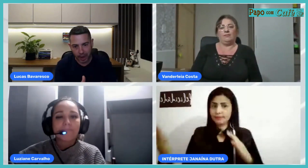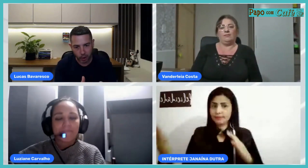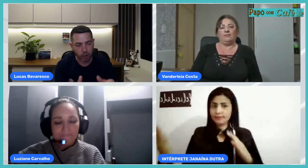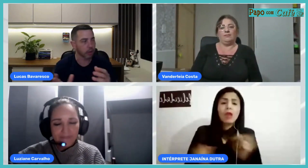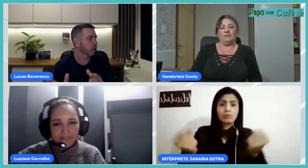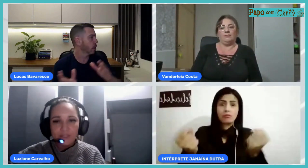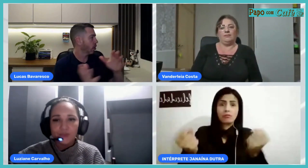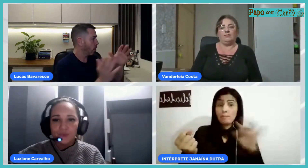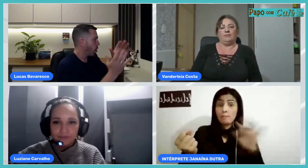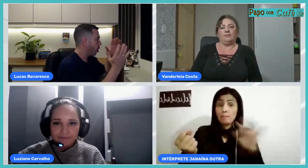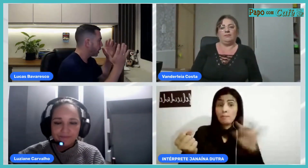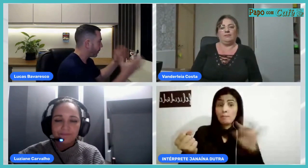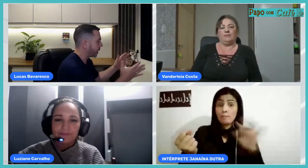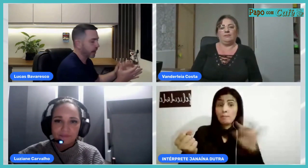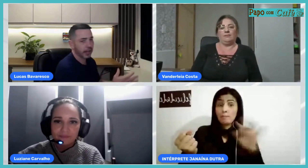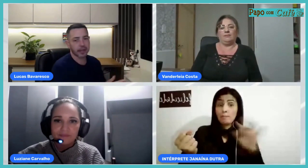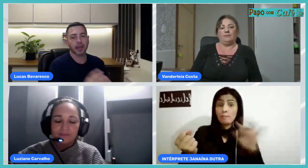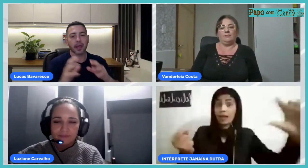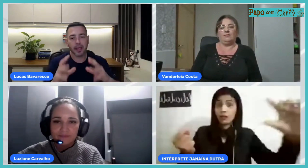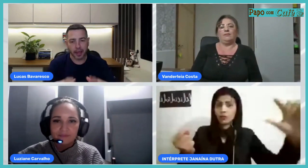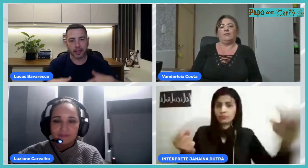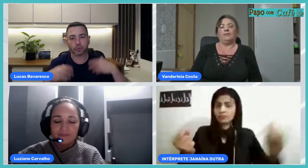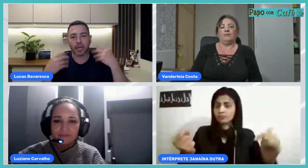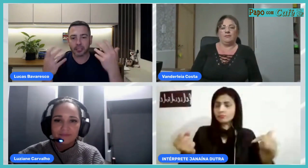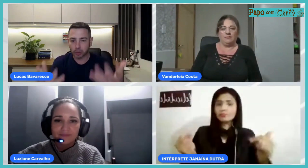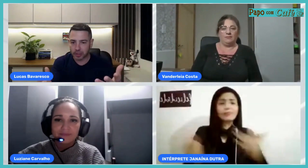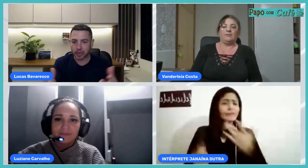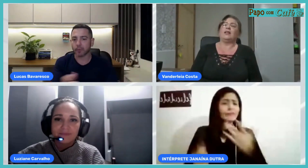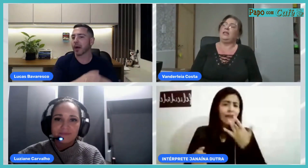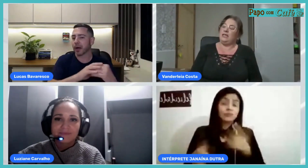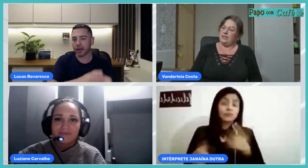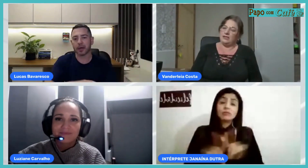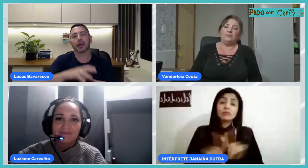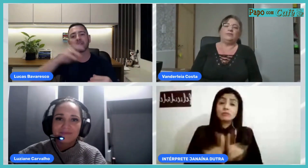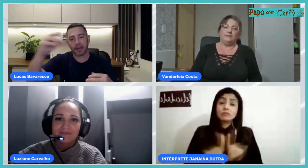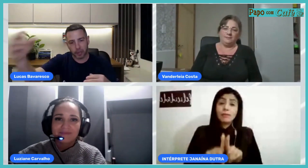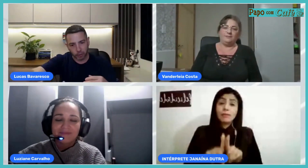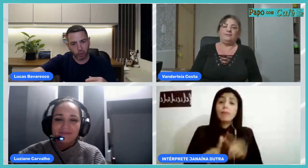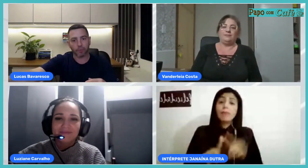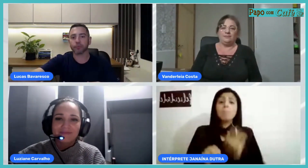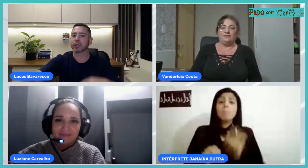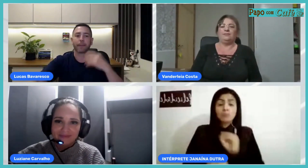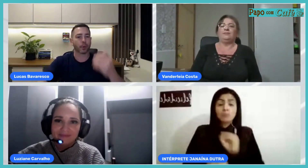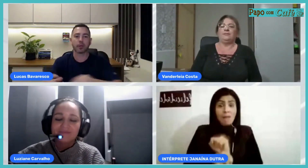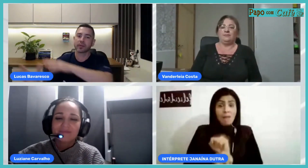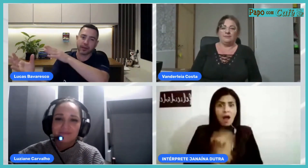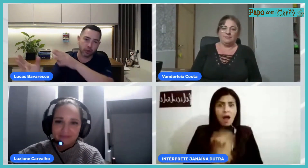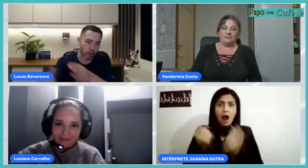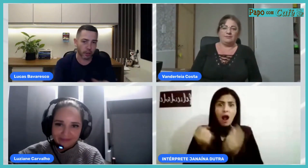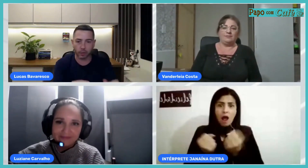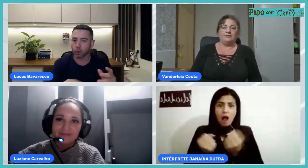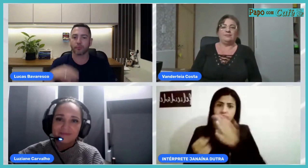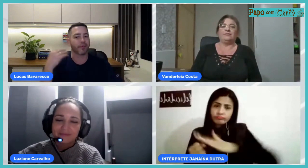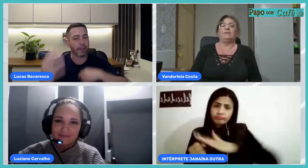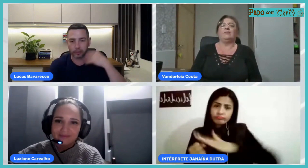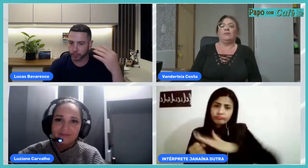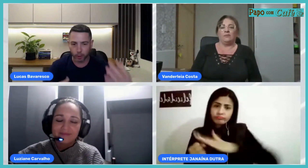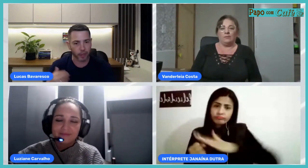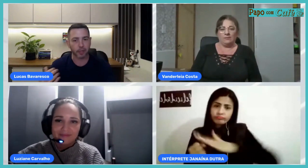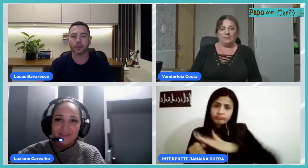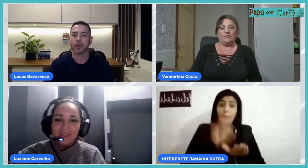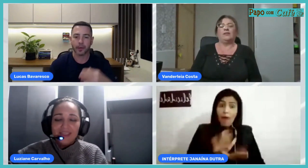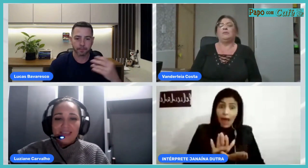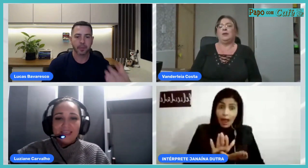estaciona o carro, olha para ele e aí tu dá a instrução. Arranca, vai de novo, daqui a pouquinho estaciona de novo e vai